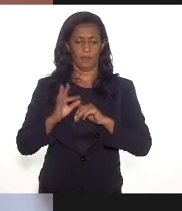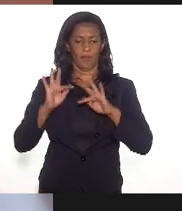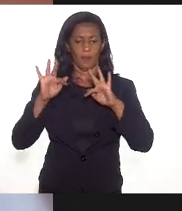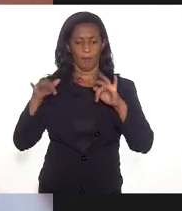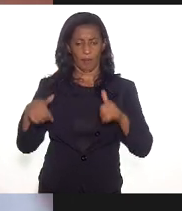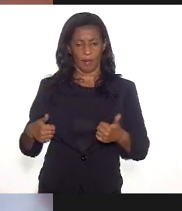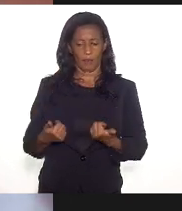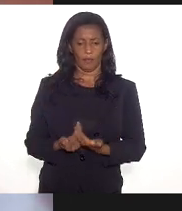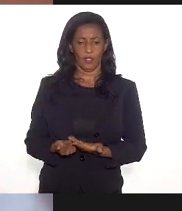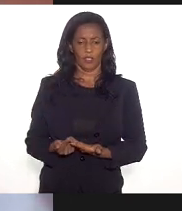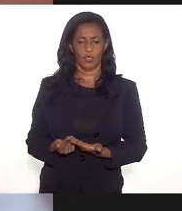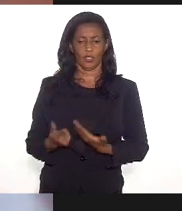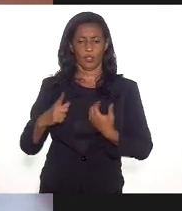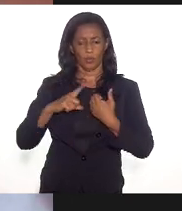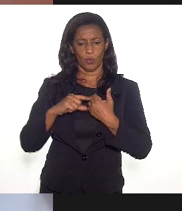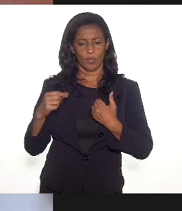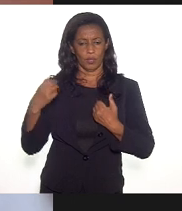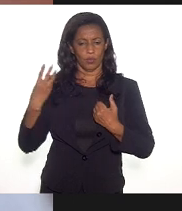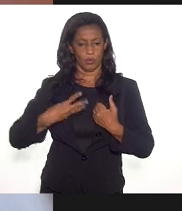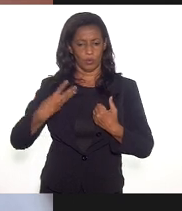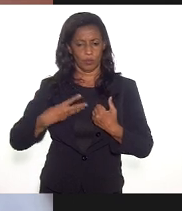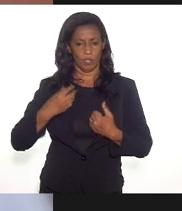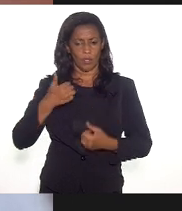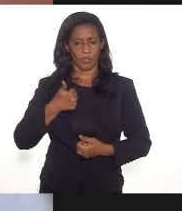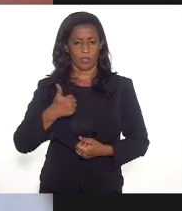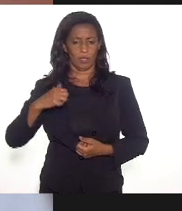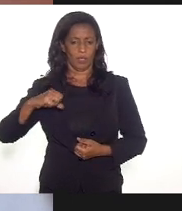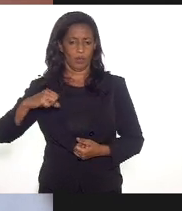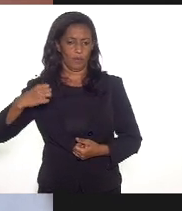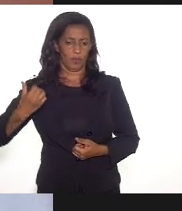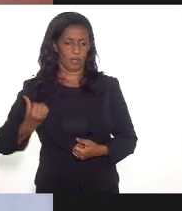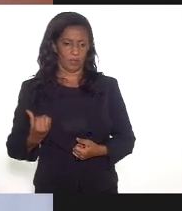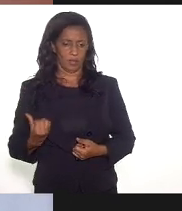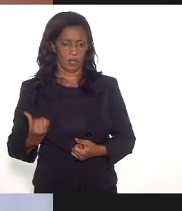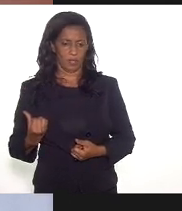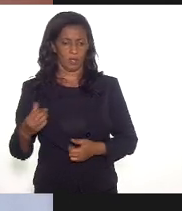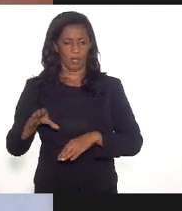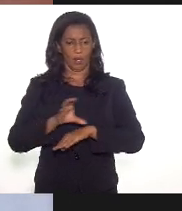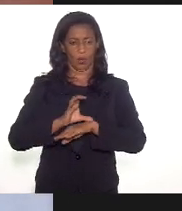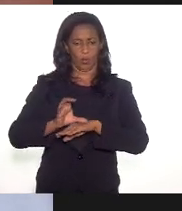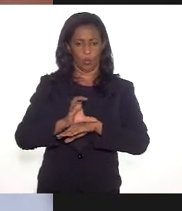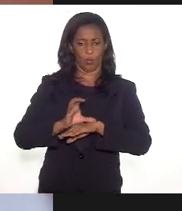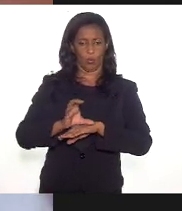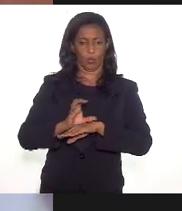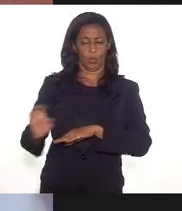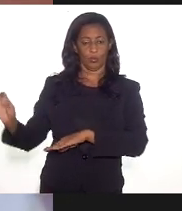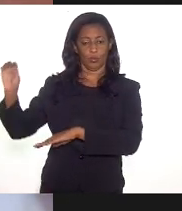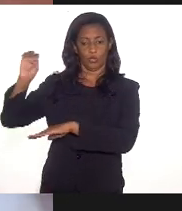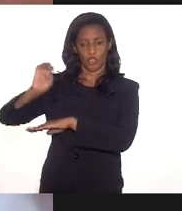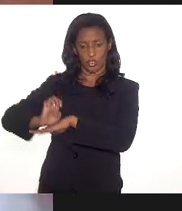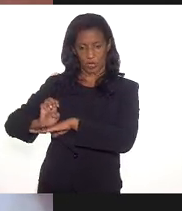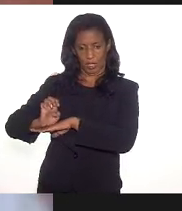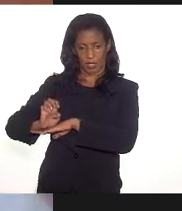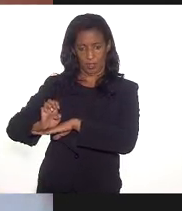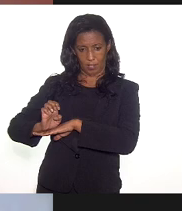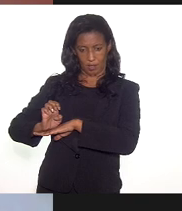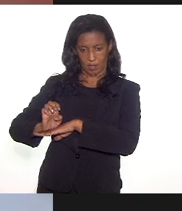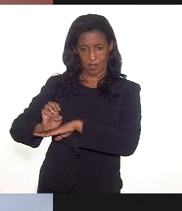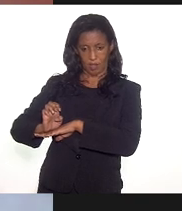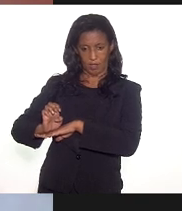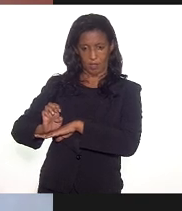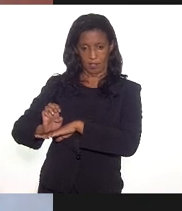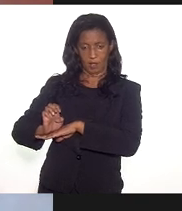linha B do inciso 6, do artigo 196 da Constituição do Estado do Rio de Janeiro,